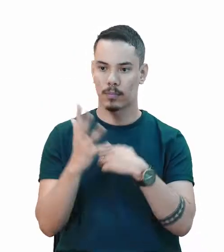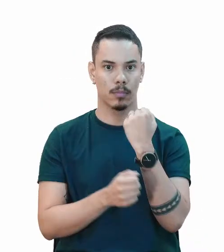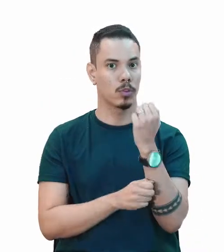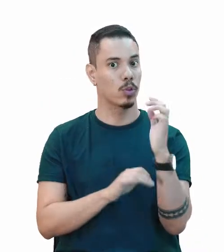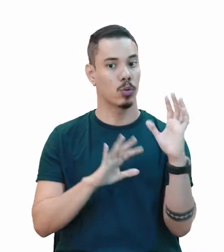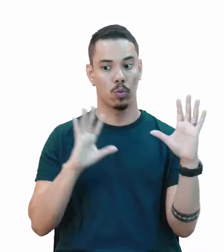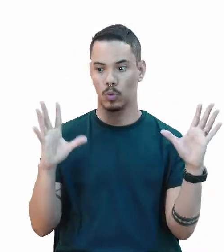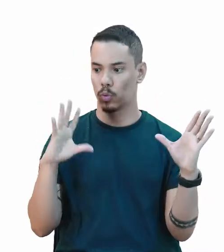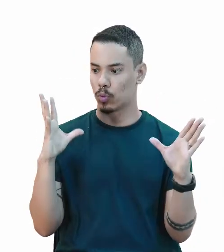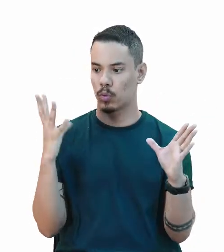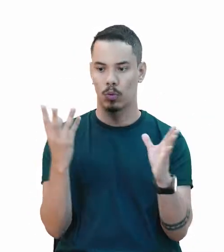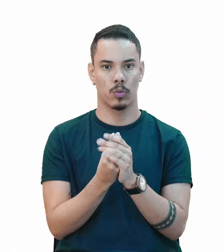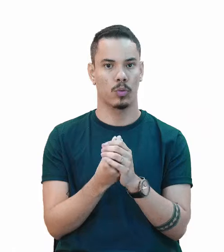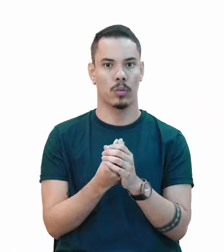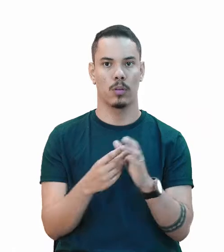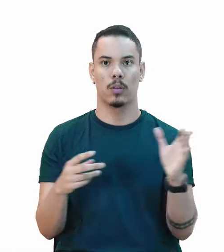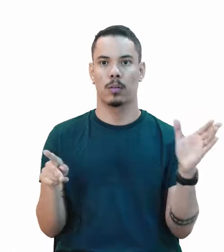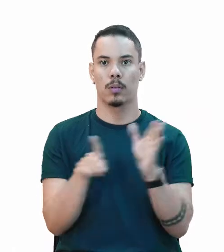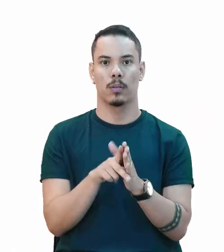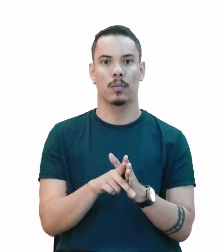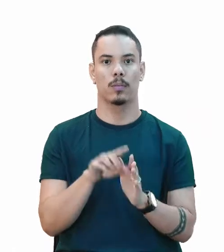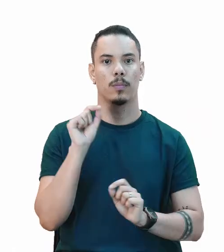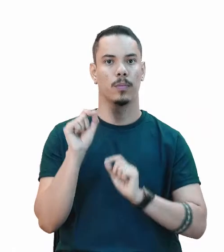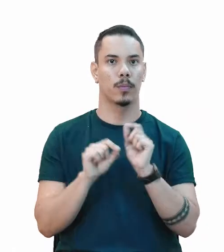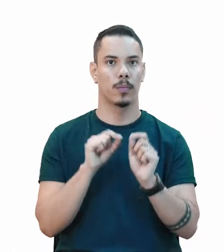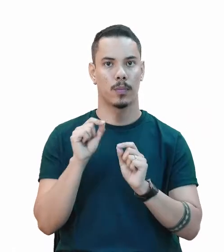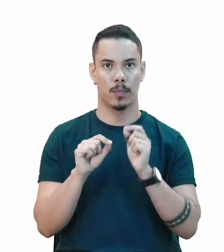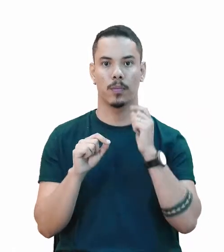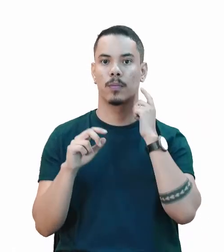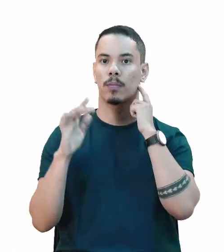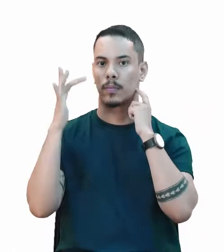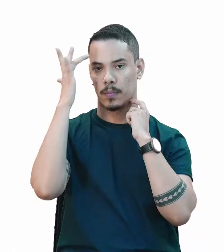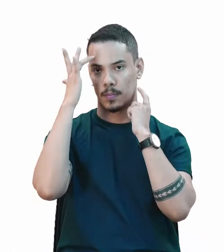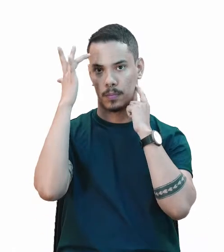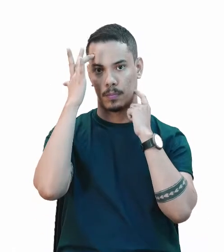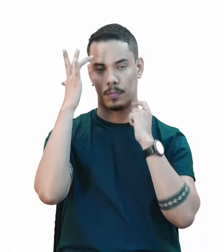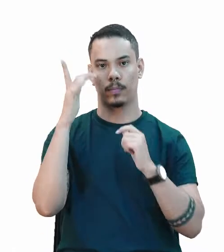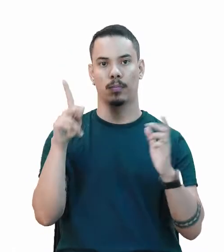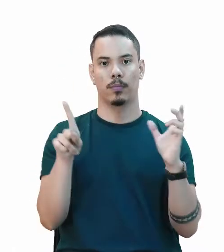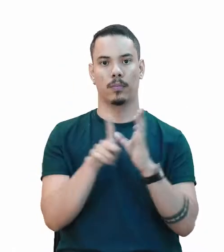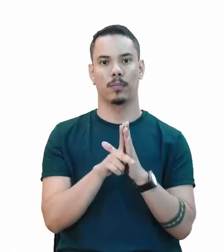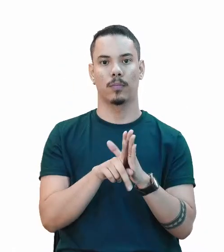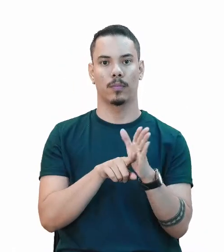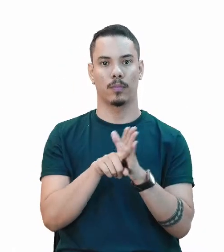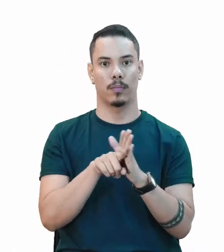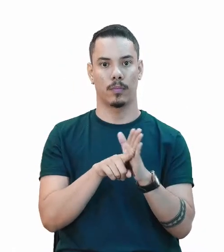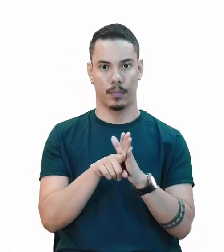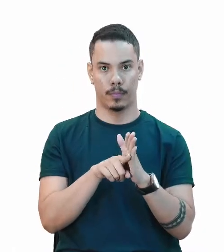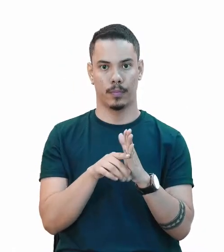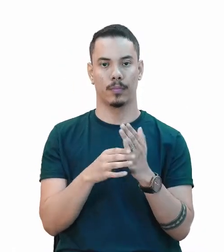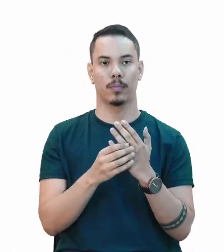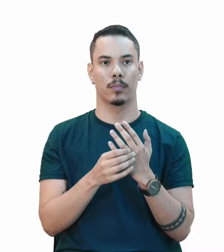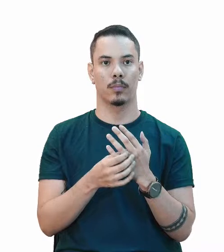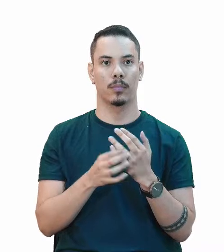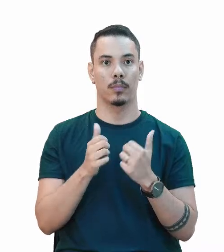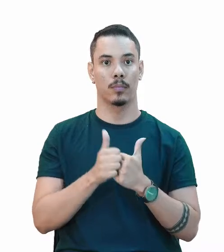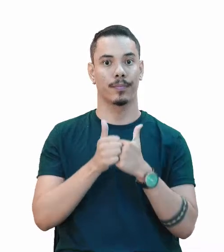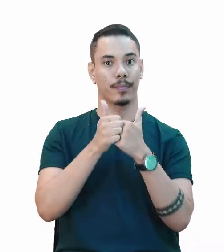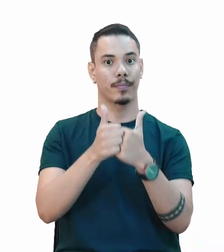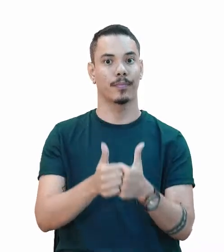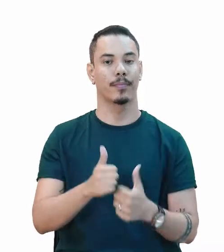parte dessa realidade racional que será conhecida pelo homem. Segundo esses